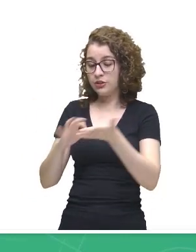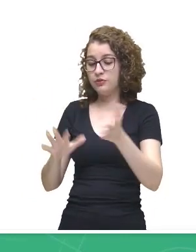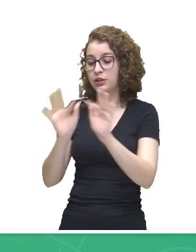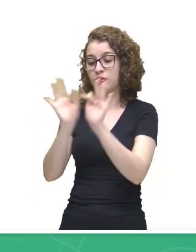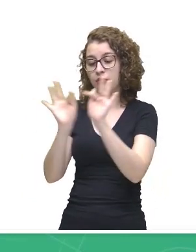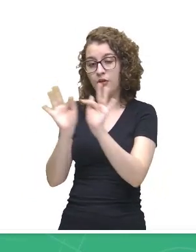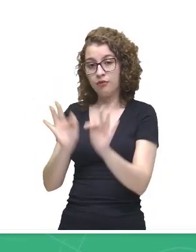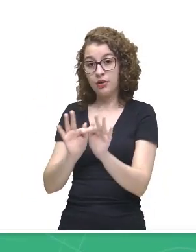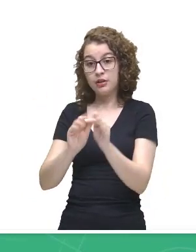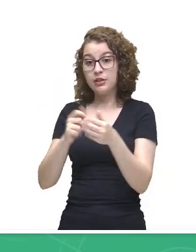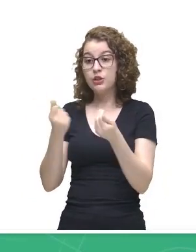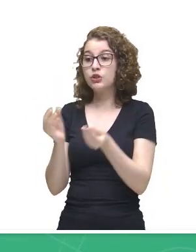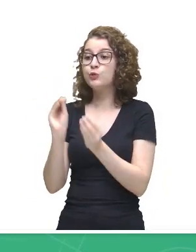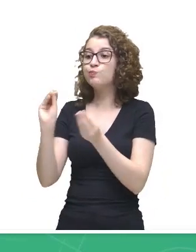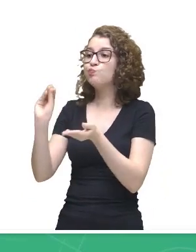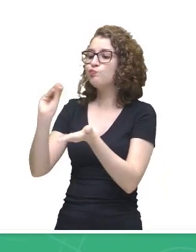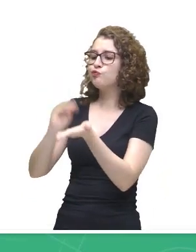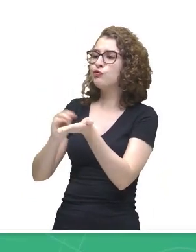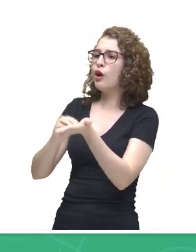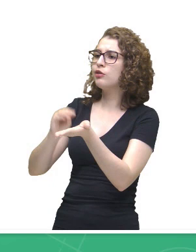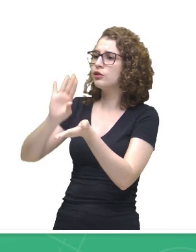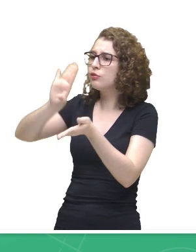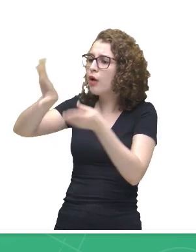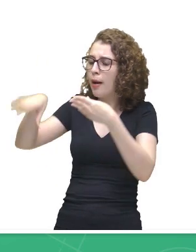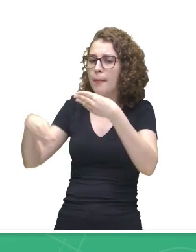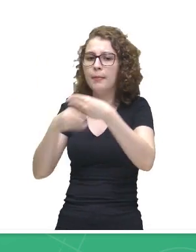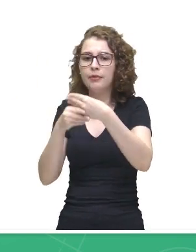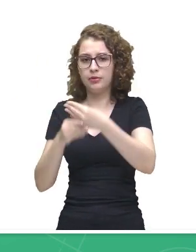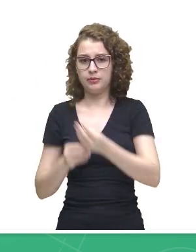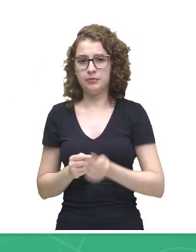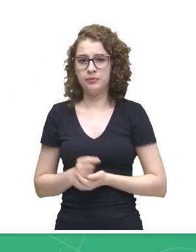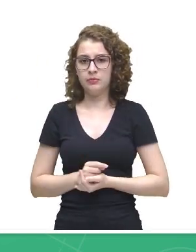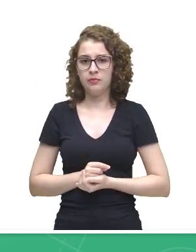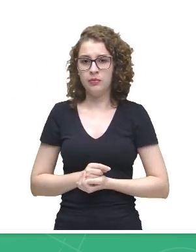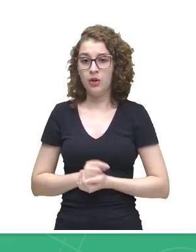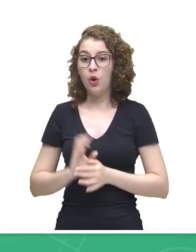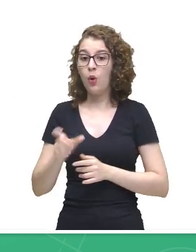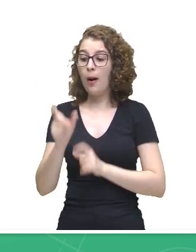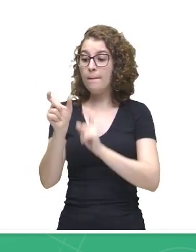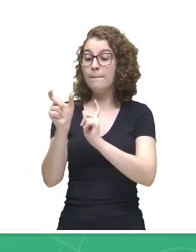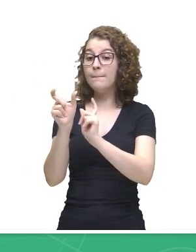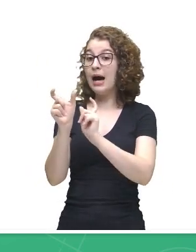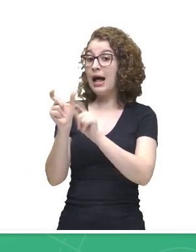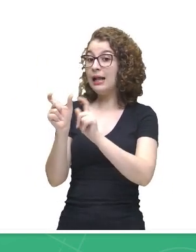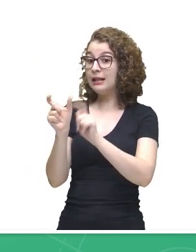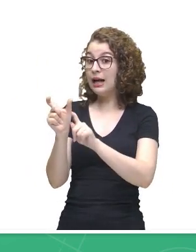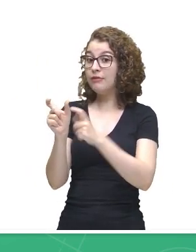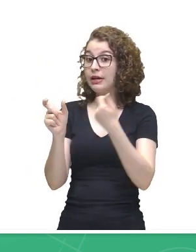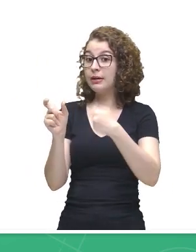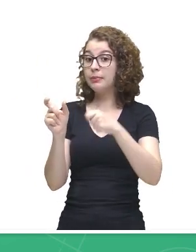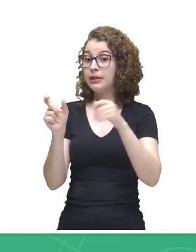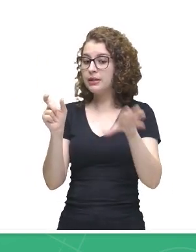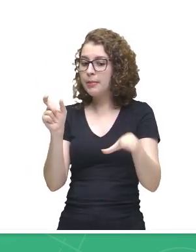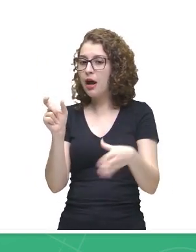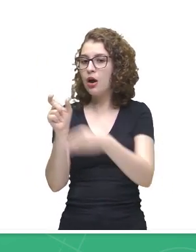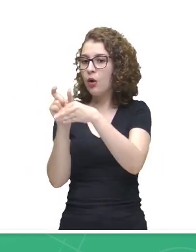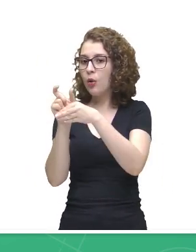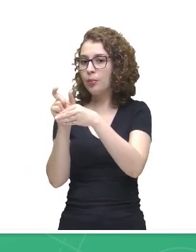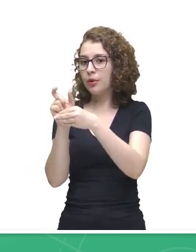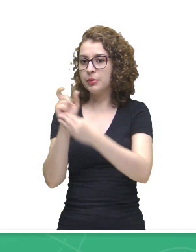identificar qual é a minha link word aqui, certo?